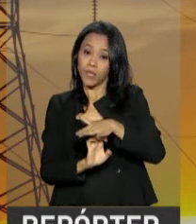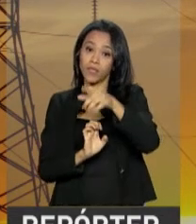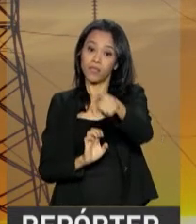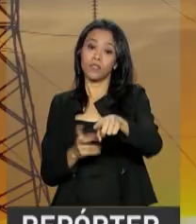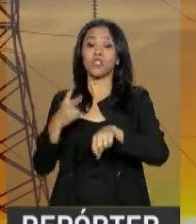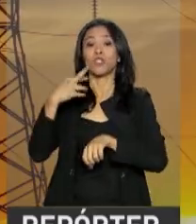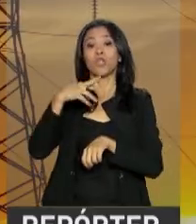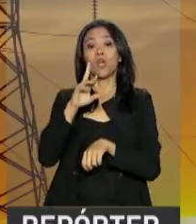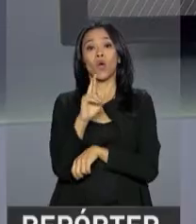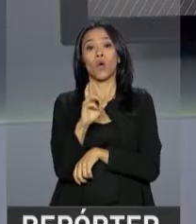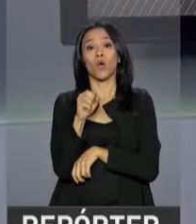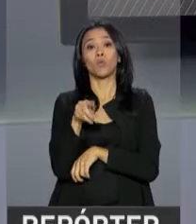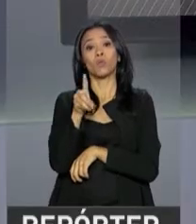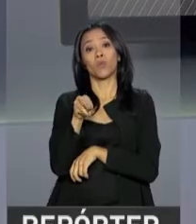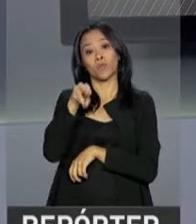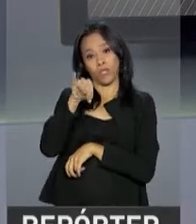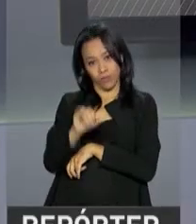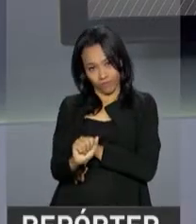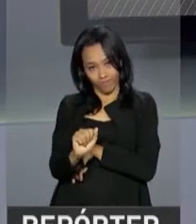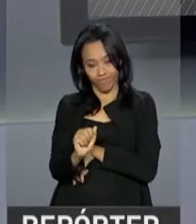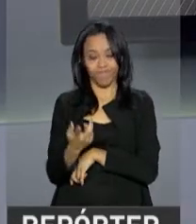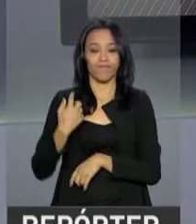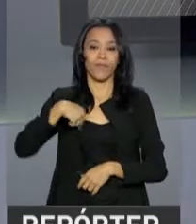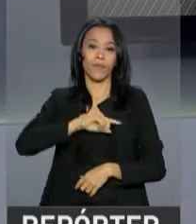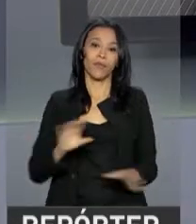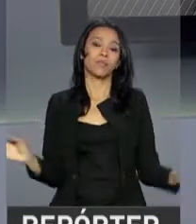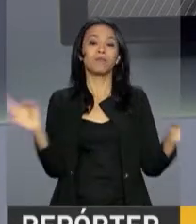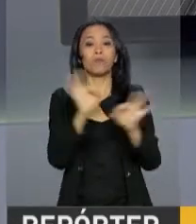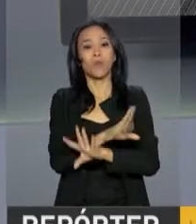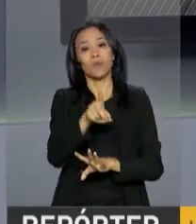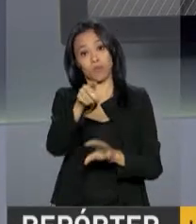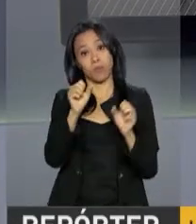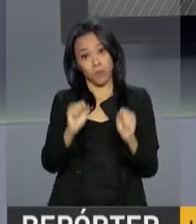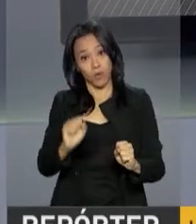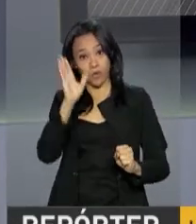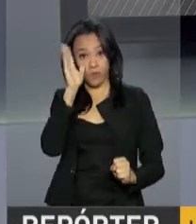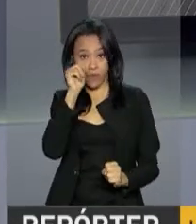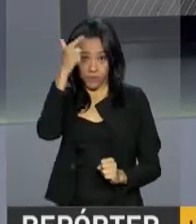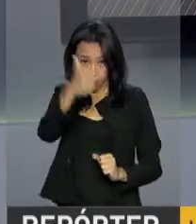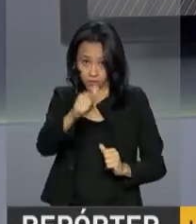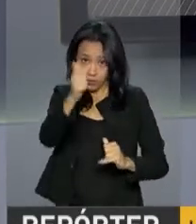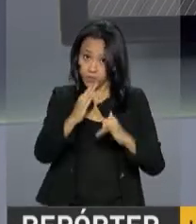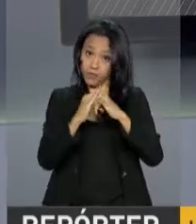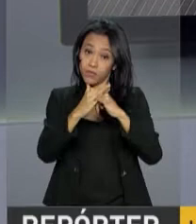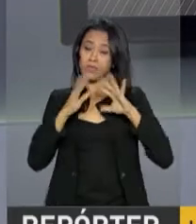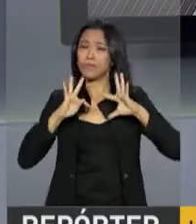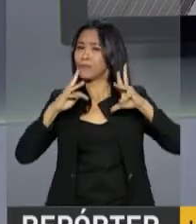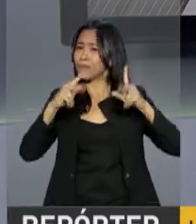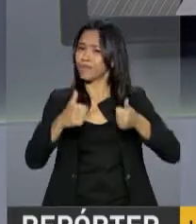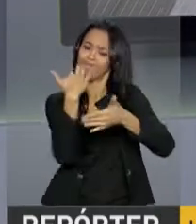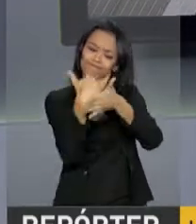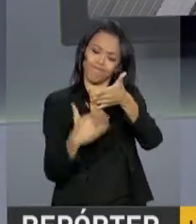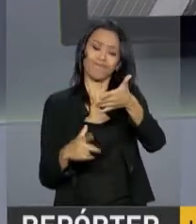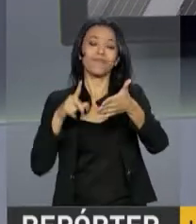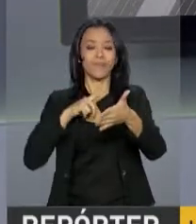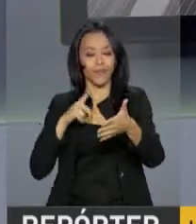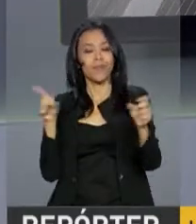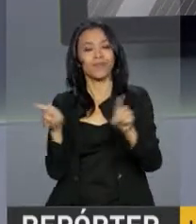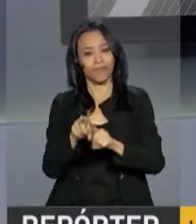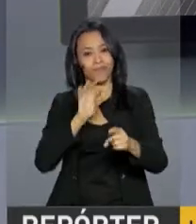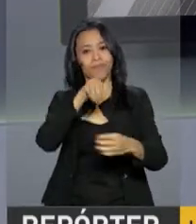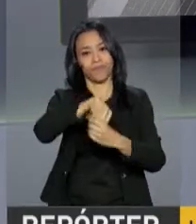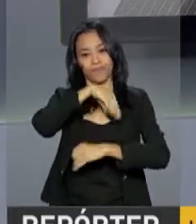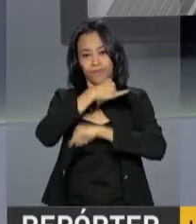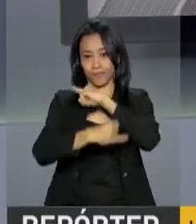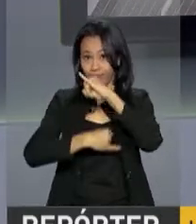rondônia nós ficamos por aqui você pode rever as reportagens no youtube e toda nossa programação também está na página